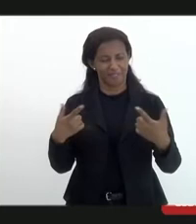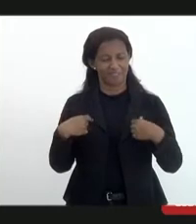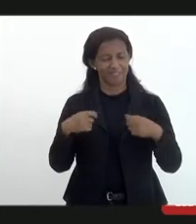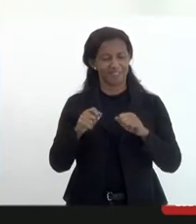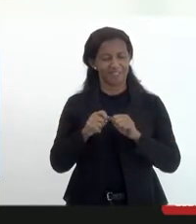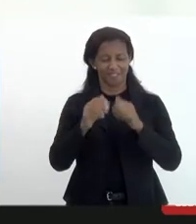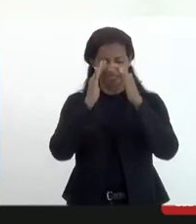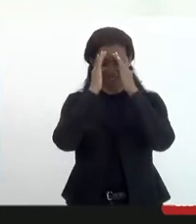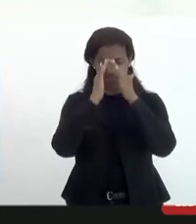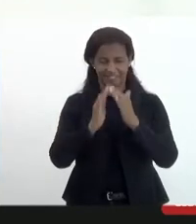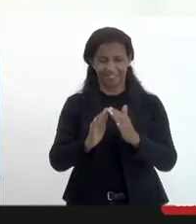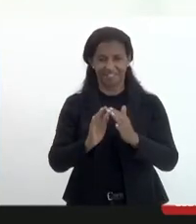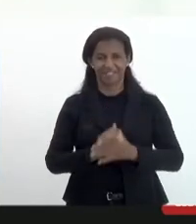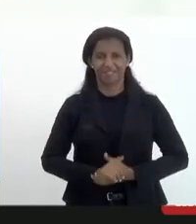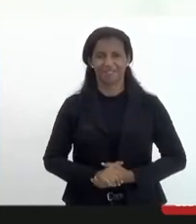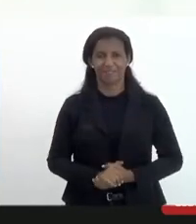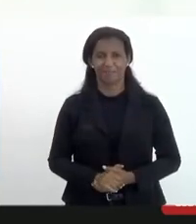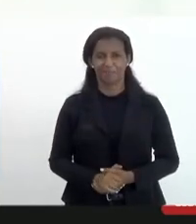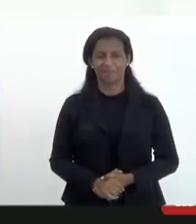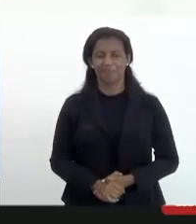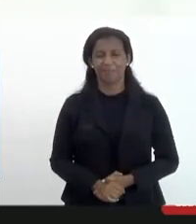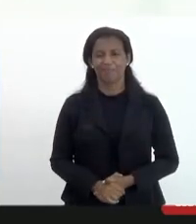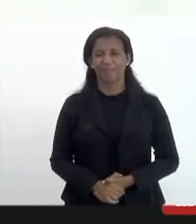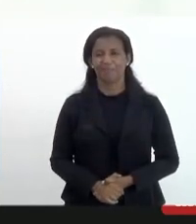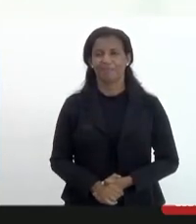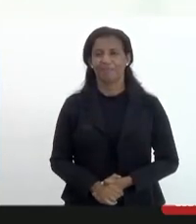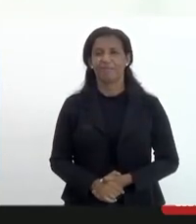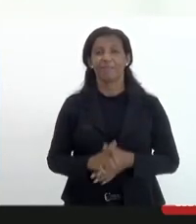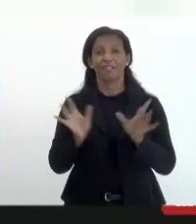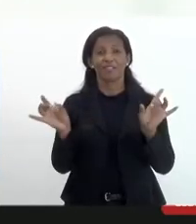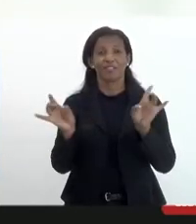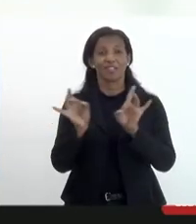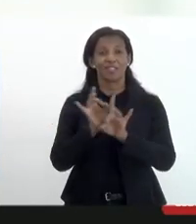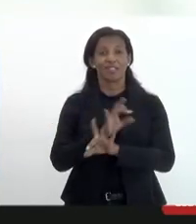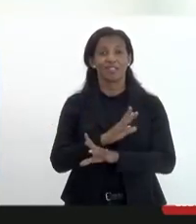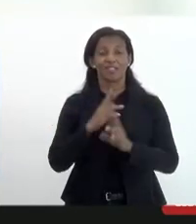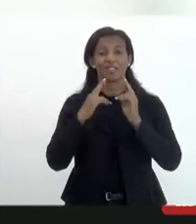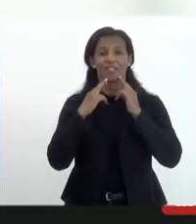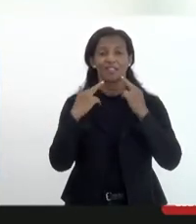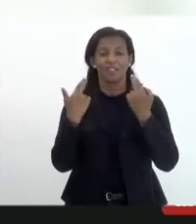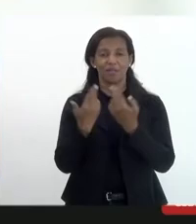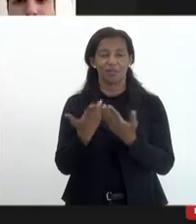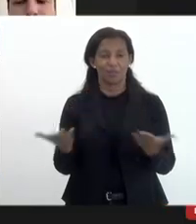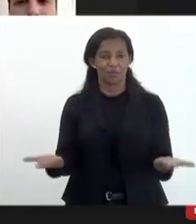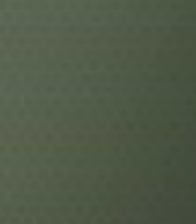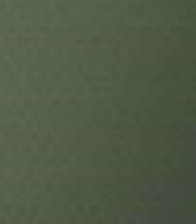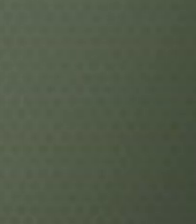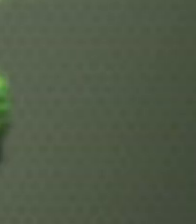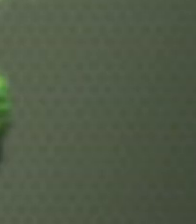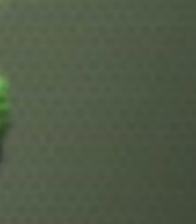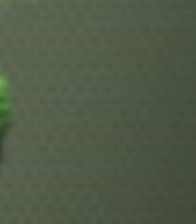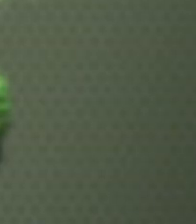Muito obrigado. Muito obrigado, presidente. Está encerrada a nossa reunião de hoje.